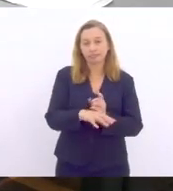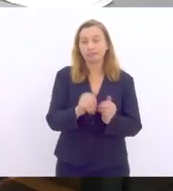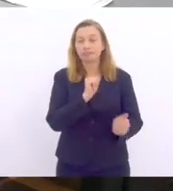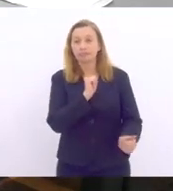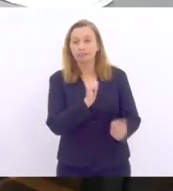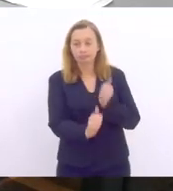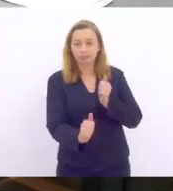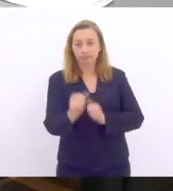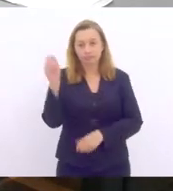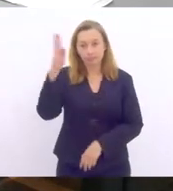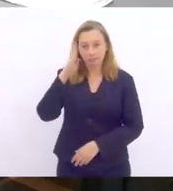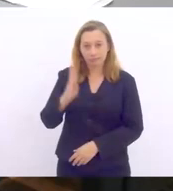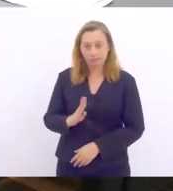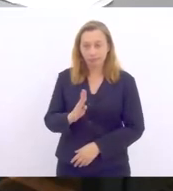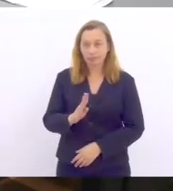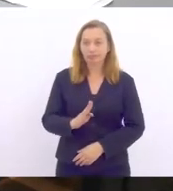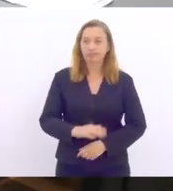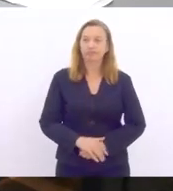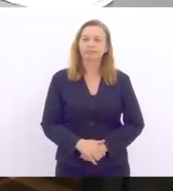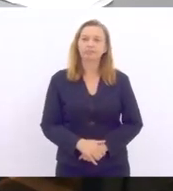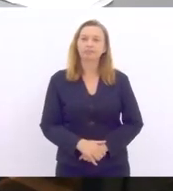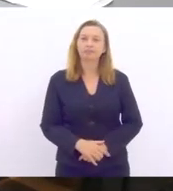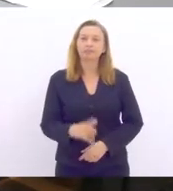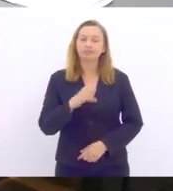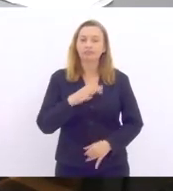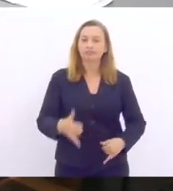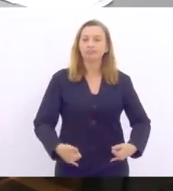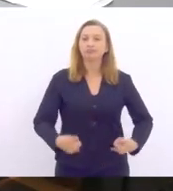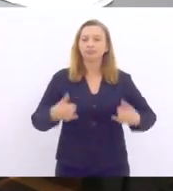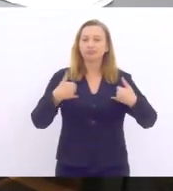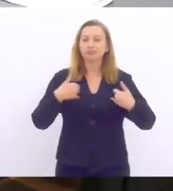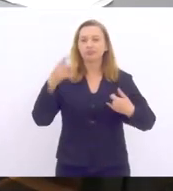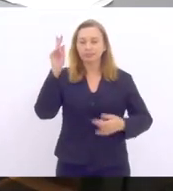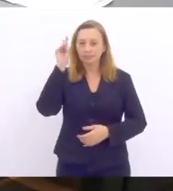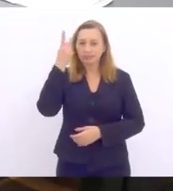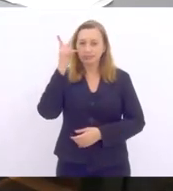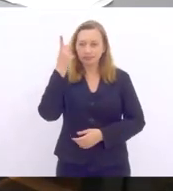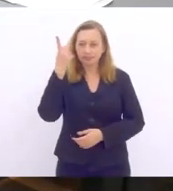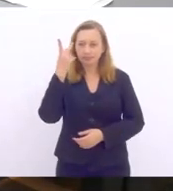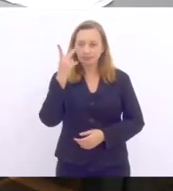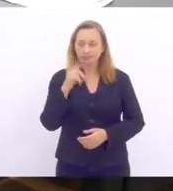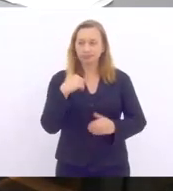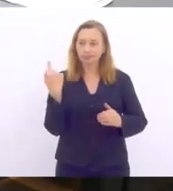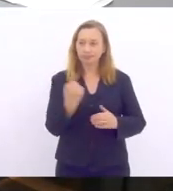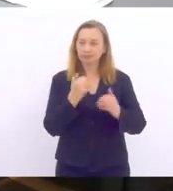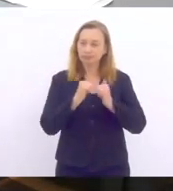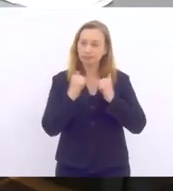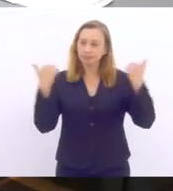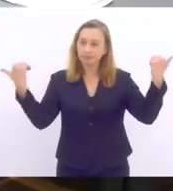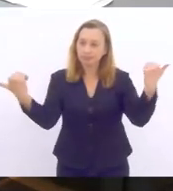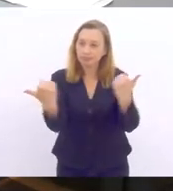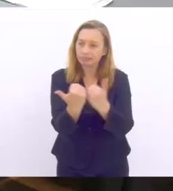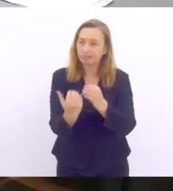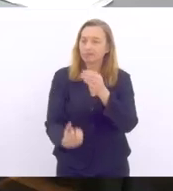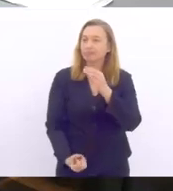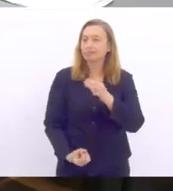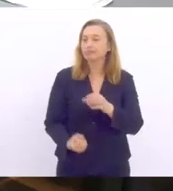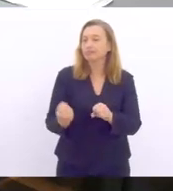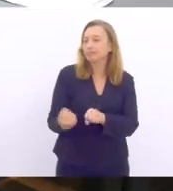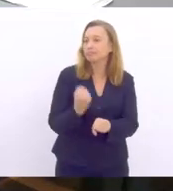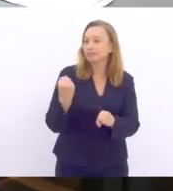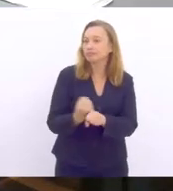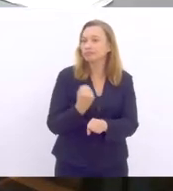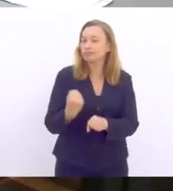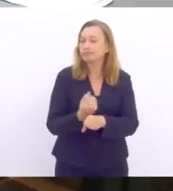brasileiro. Nós temos orgulho da nossa história. O nosso estádio foi construído com